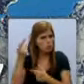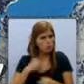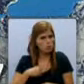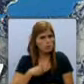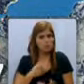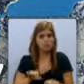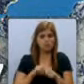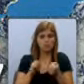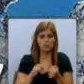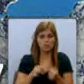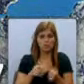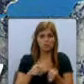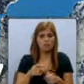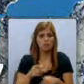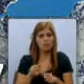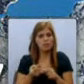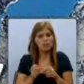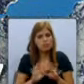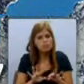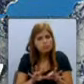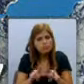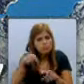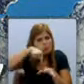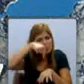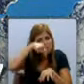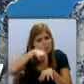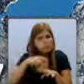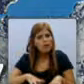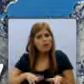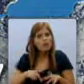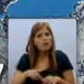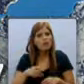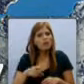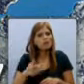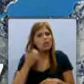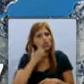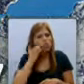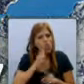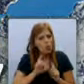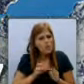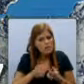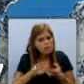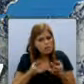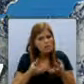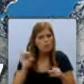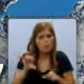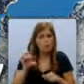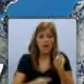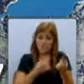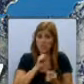uma fratura que se vai instalando ao longo do tempo, de uma forma cada vez mais insidiosa e que, embora possa muitas vezes